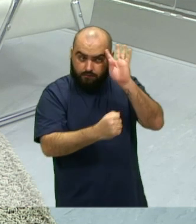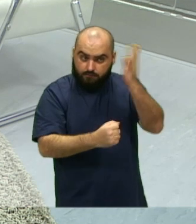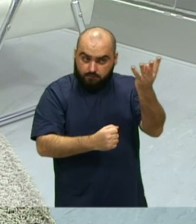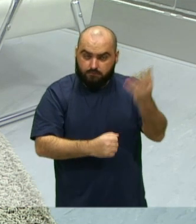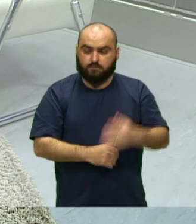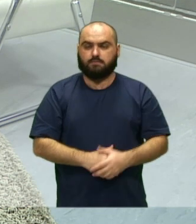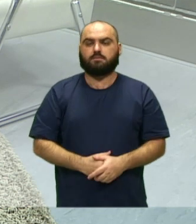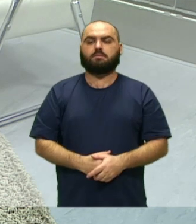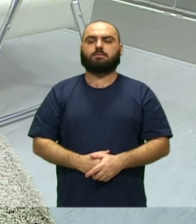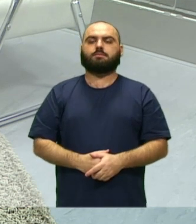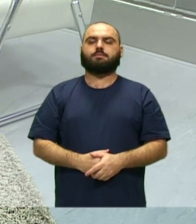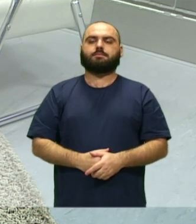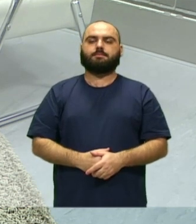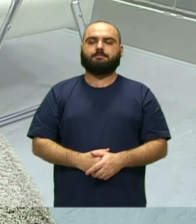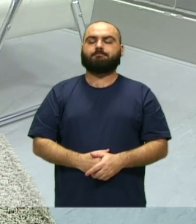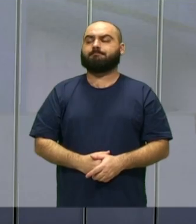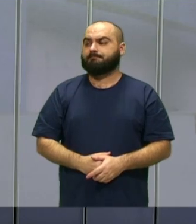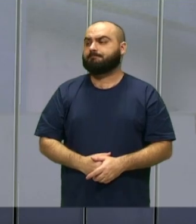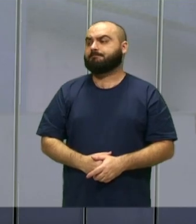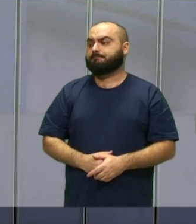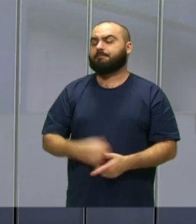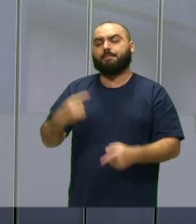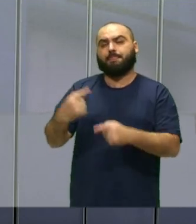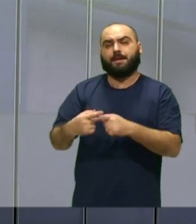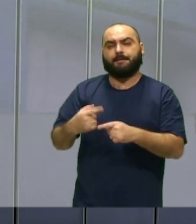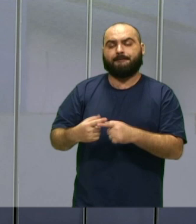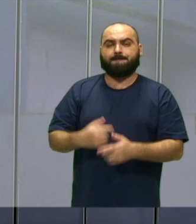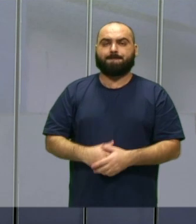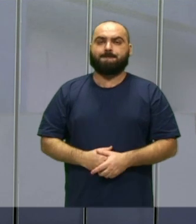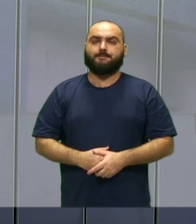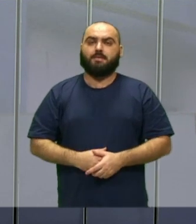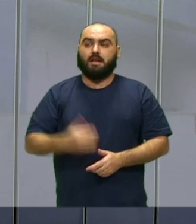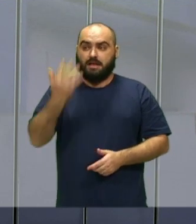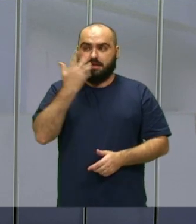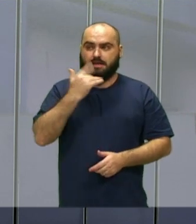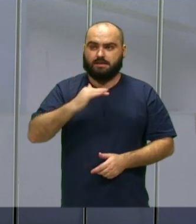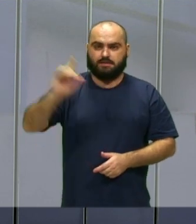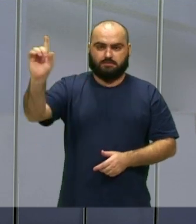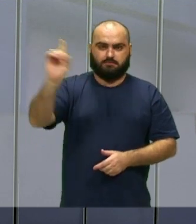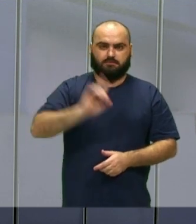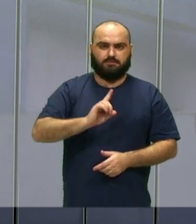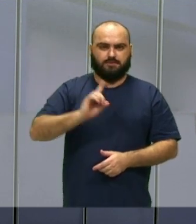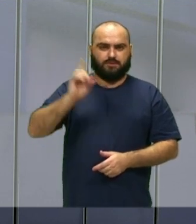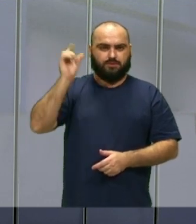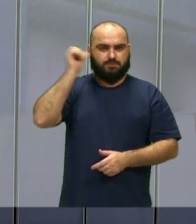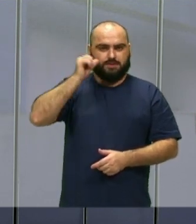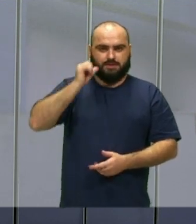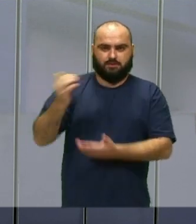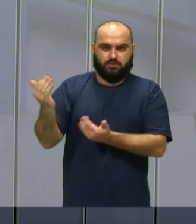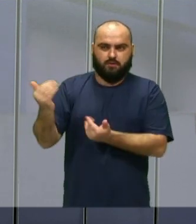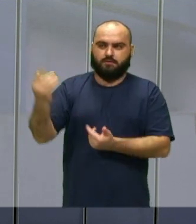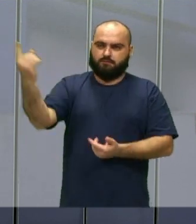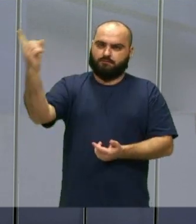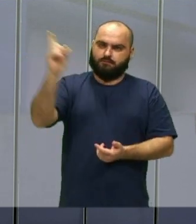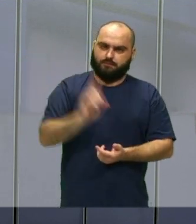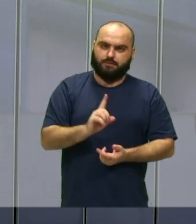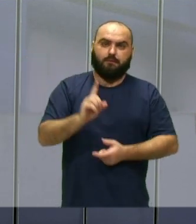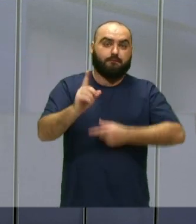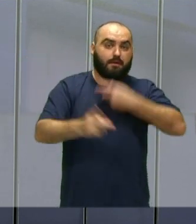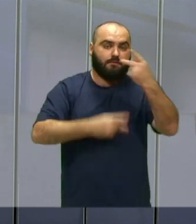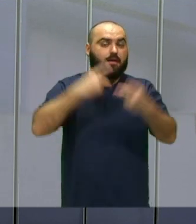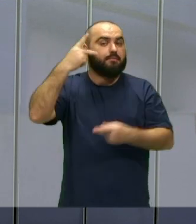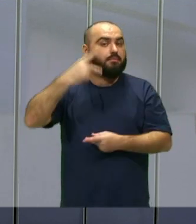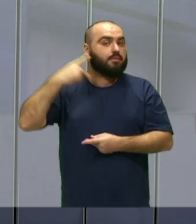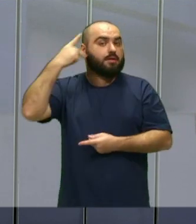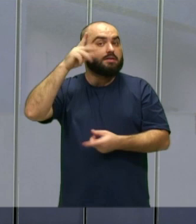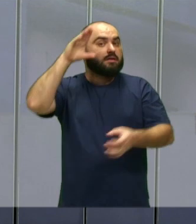vereadora? Para te ver como é infelizmente, porque quando nós trouxemos as crianças, as adolescentes, para falar sobre política